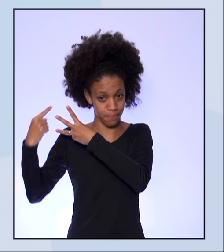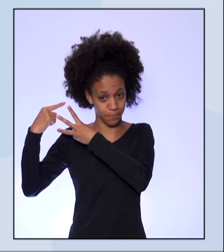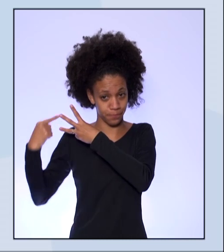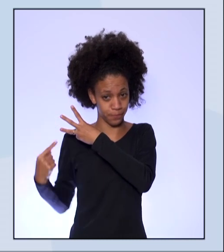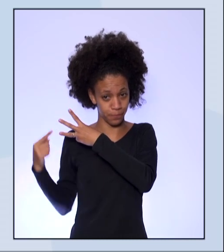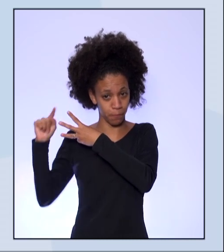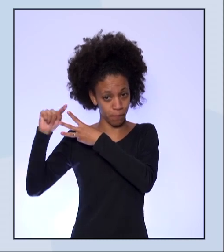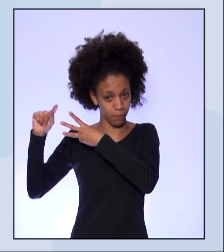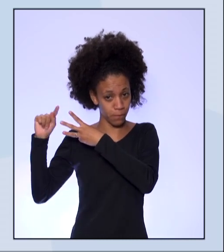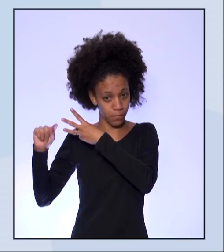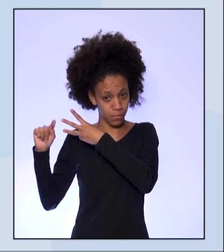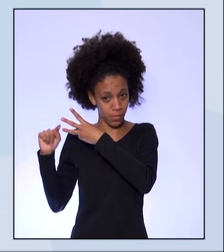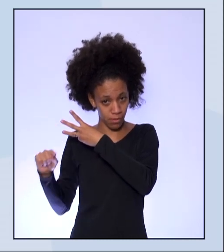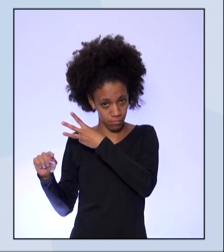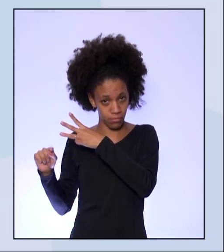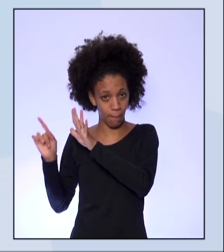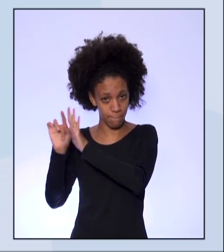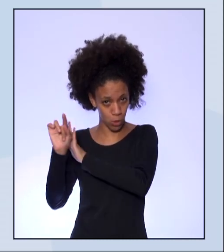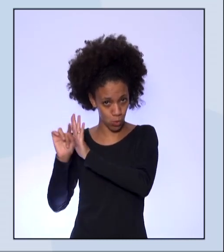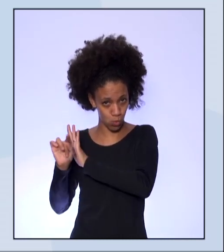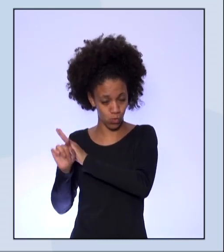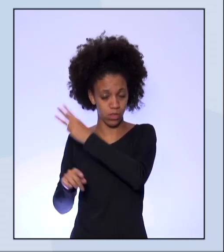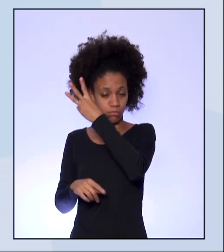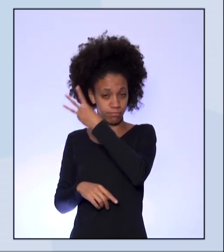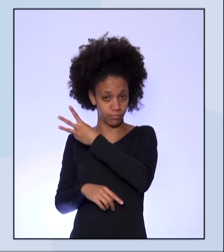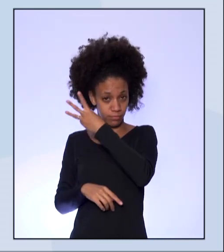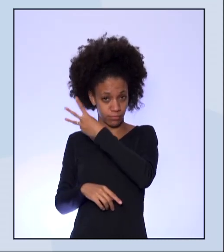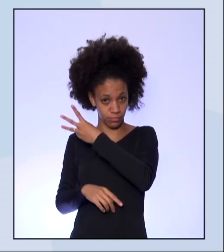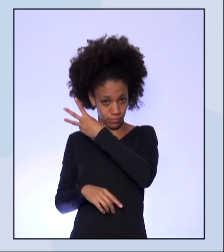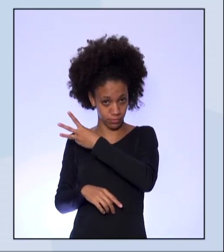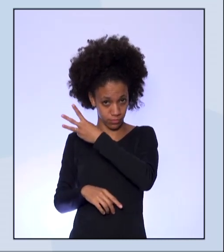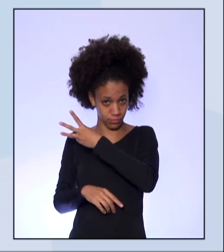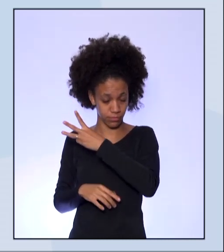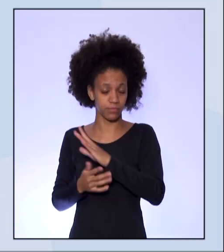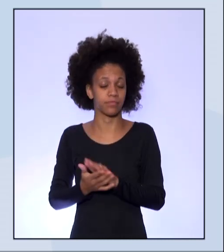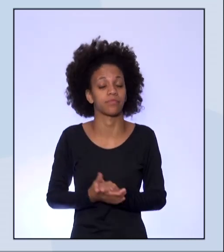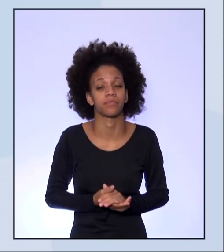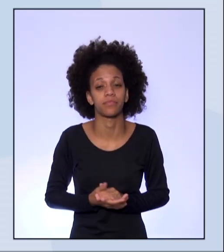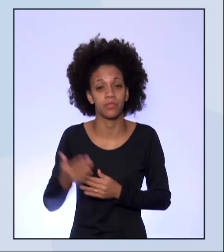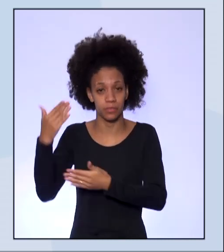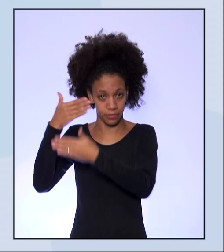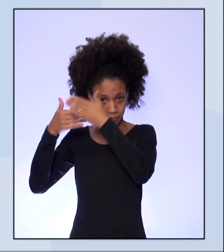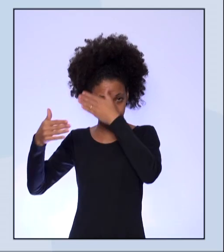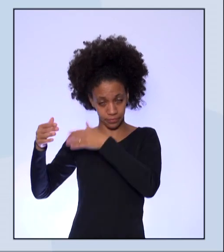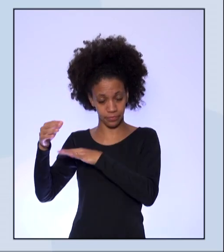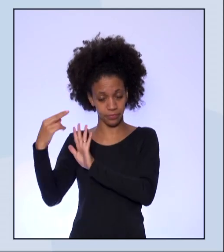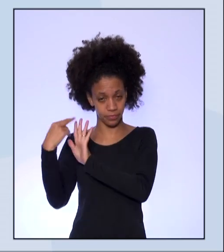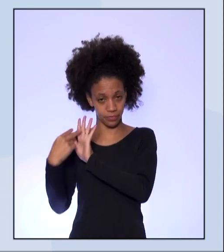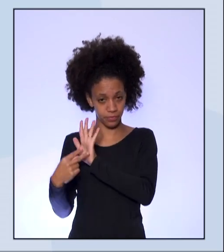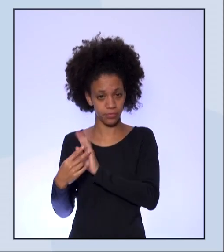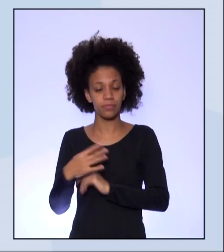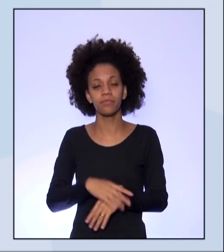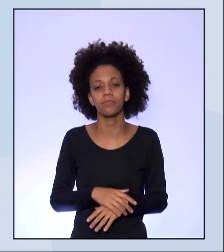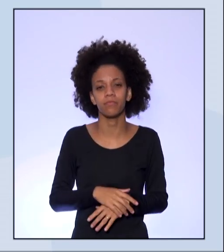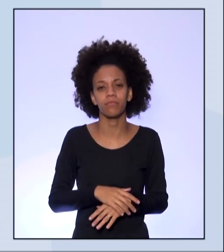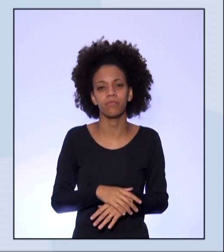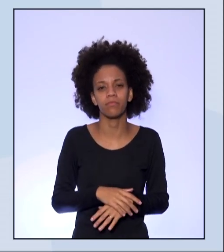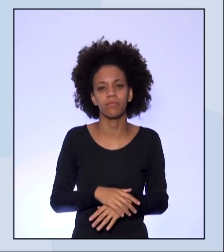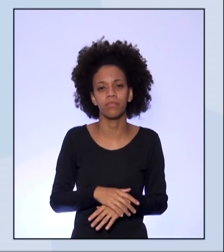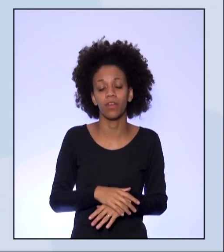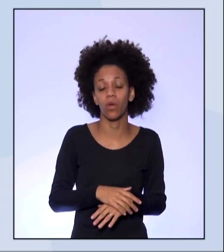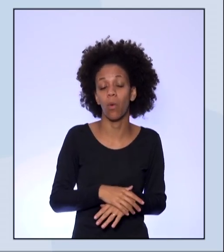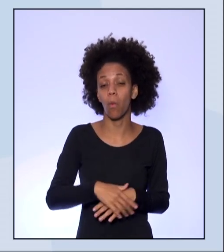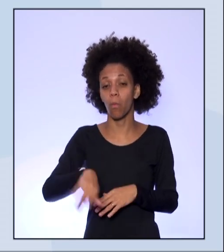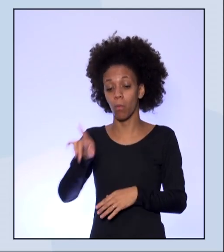aquela imagem, intolerância nossa de cada dia, um que está teclando e perguntando